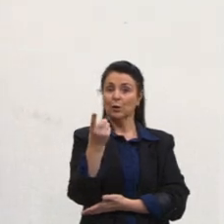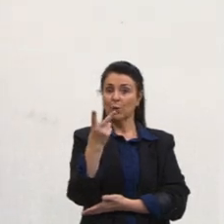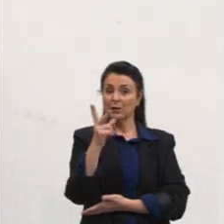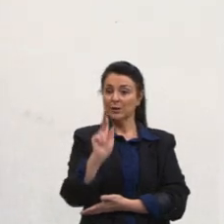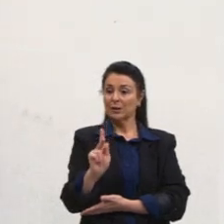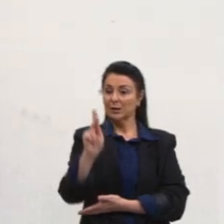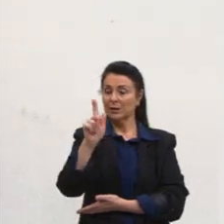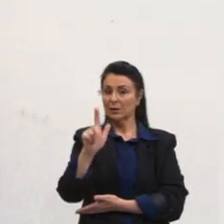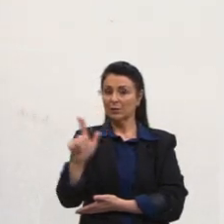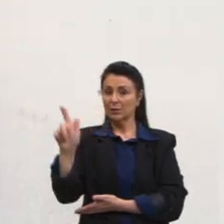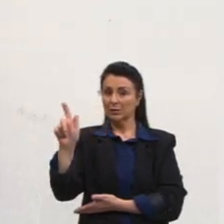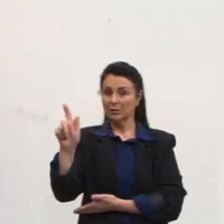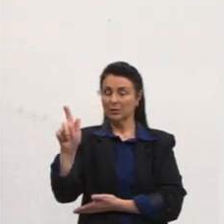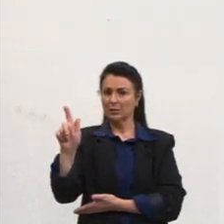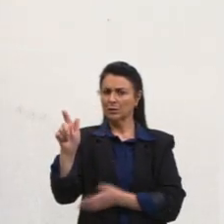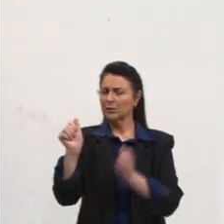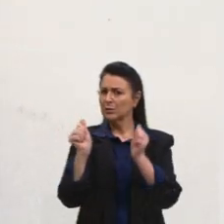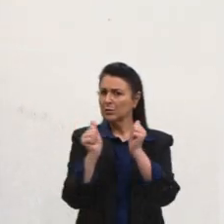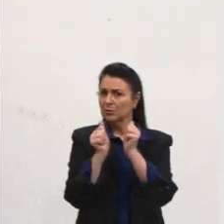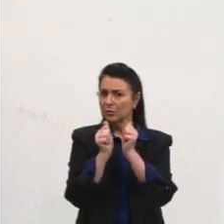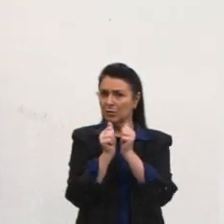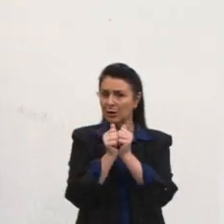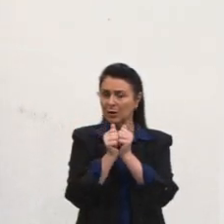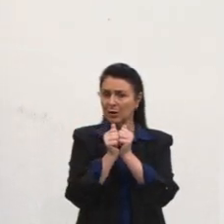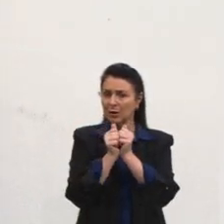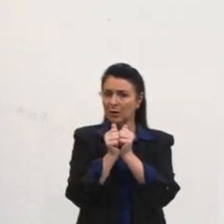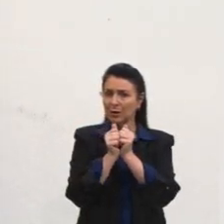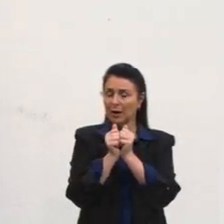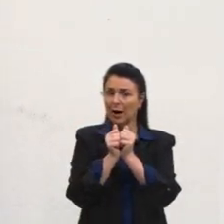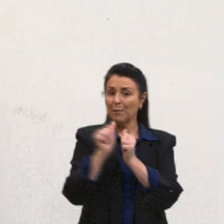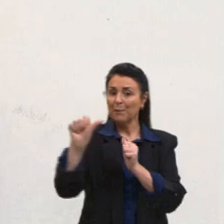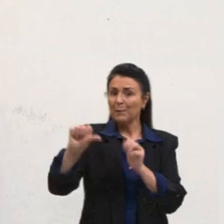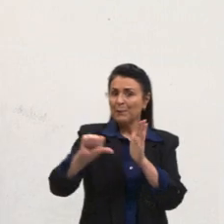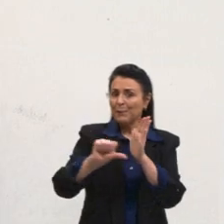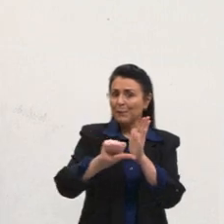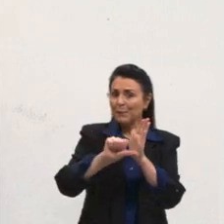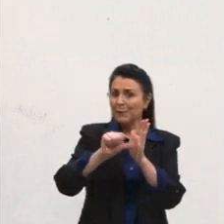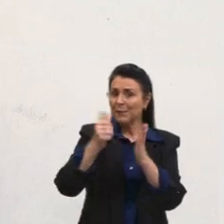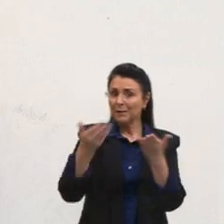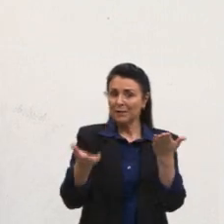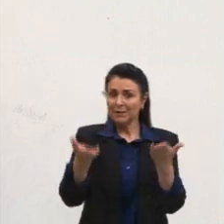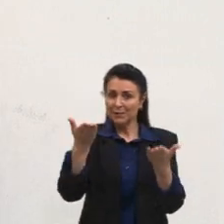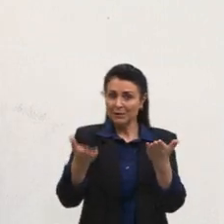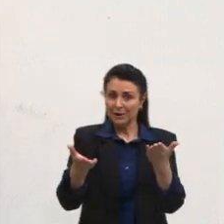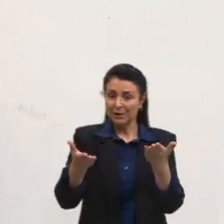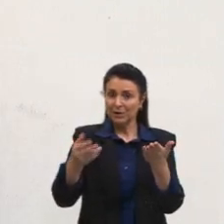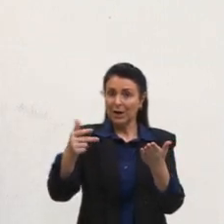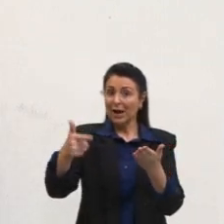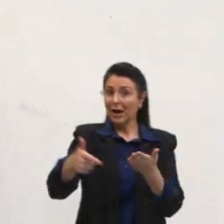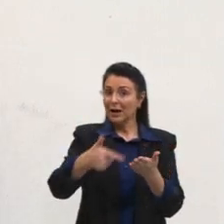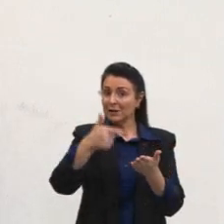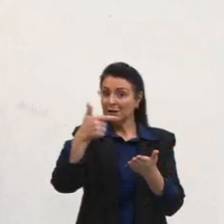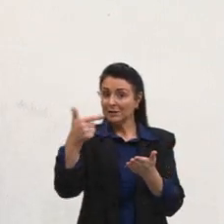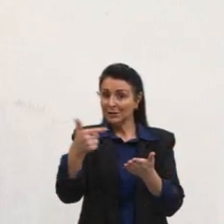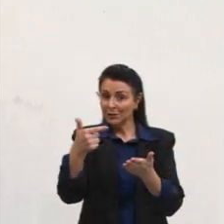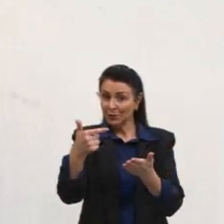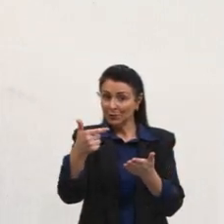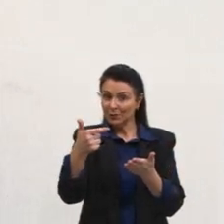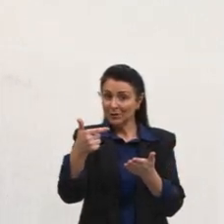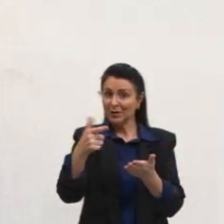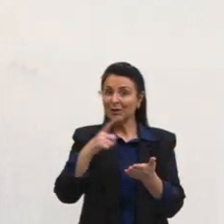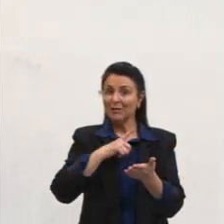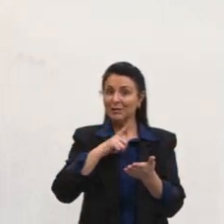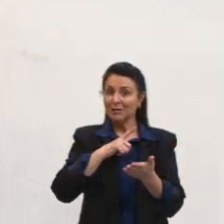e se eu juntar a primeira a primeira pesagem e depois a segunda distribuída eu vou ter então